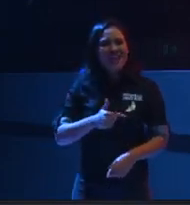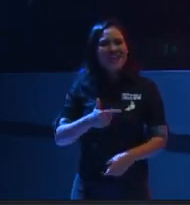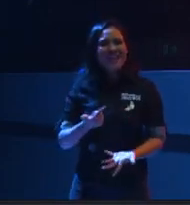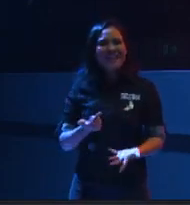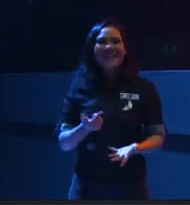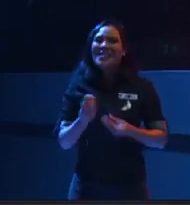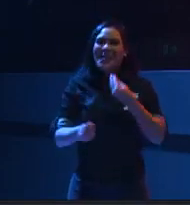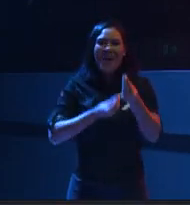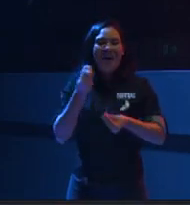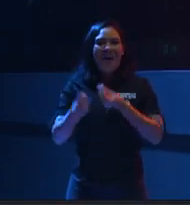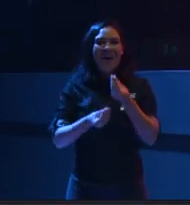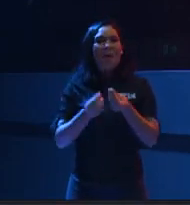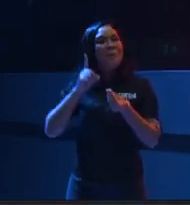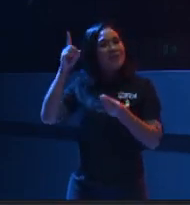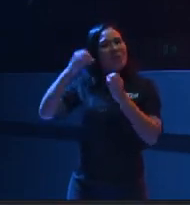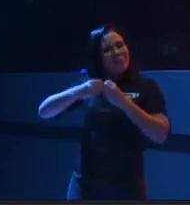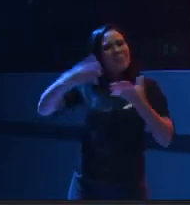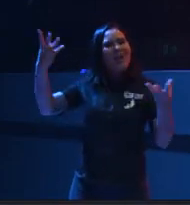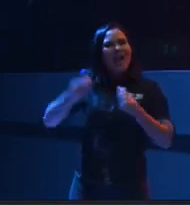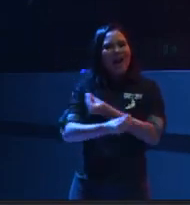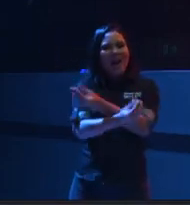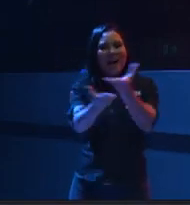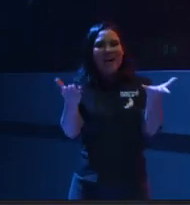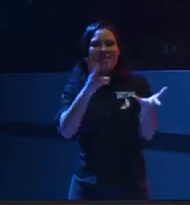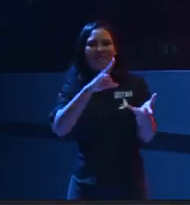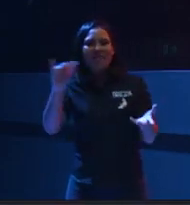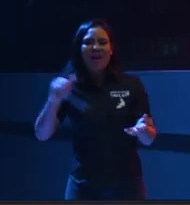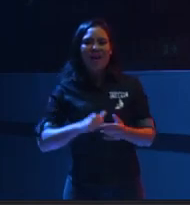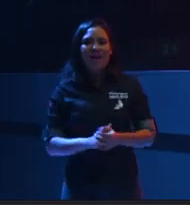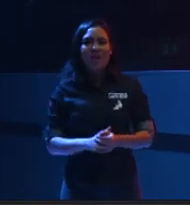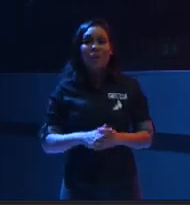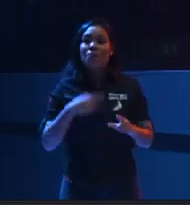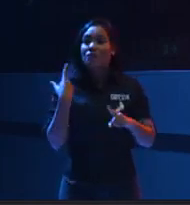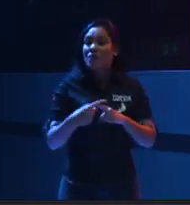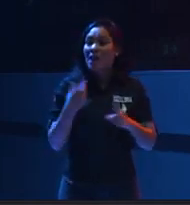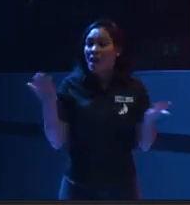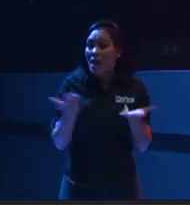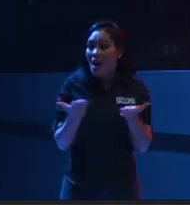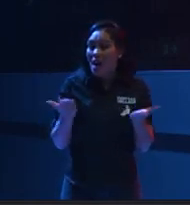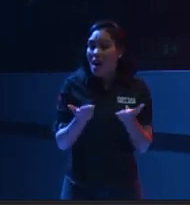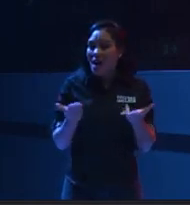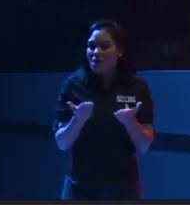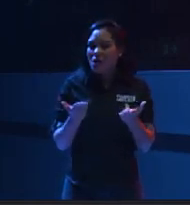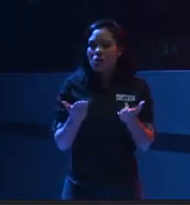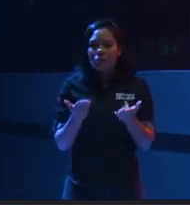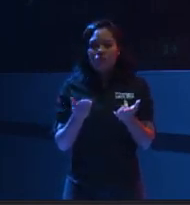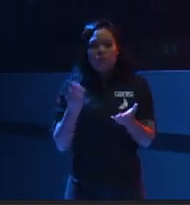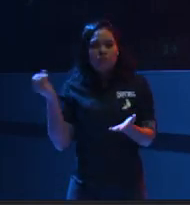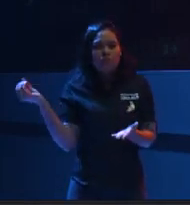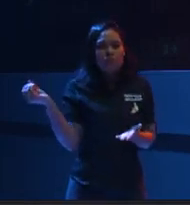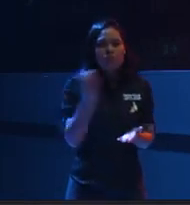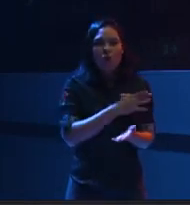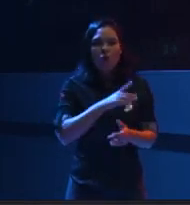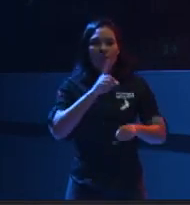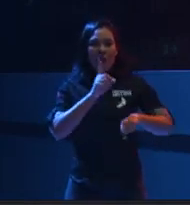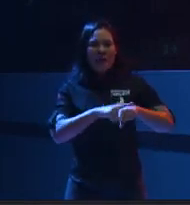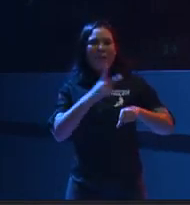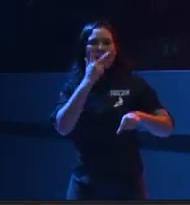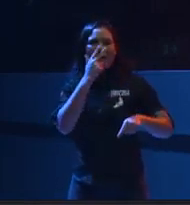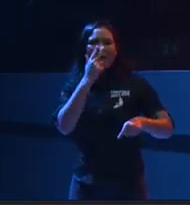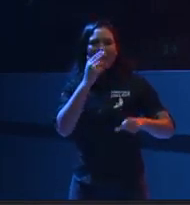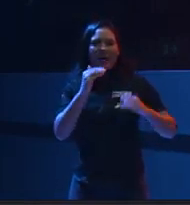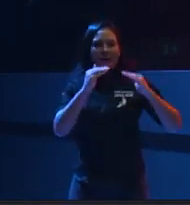disponíveis a você é porque você agora empreendeu uma nova etapa mudou de fase